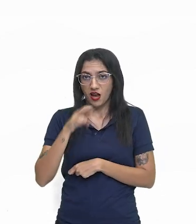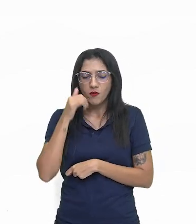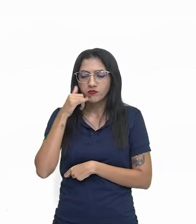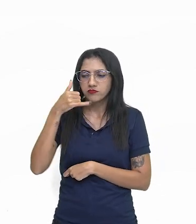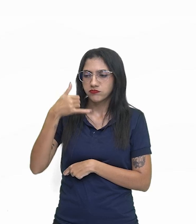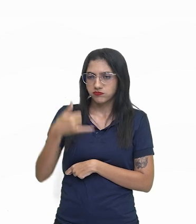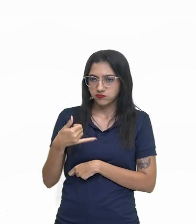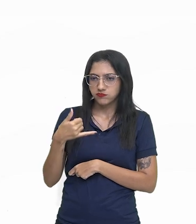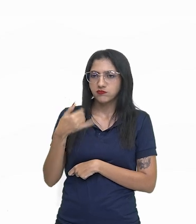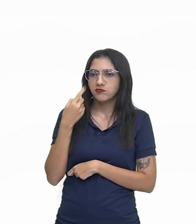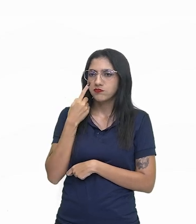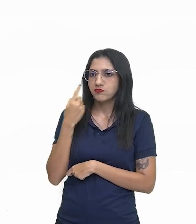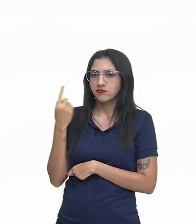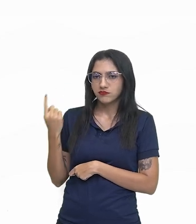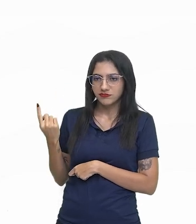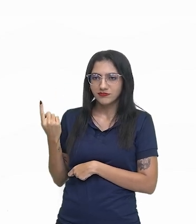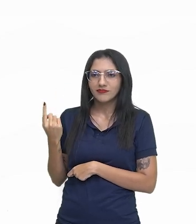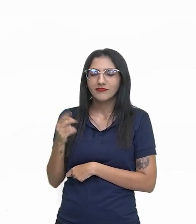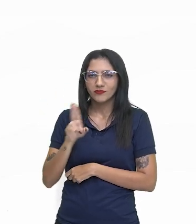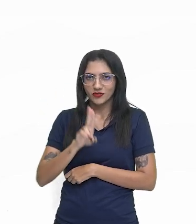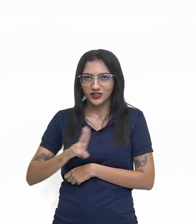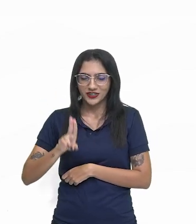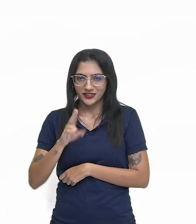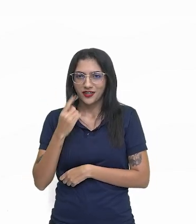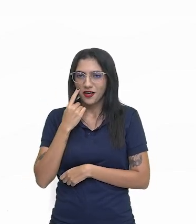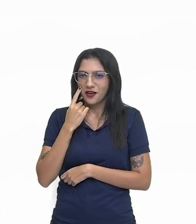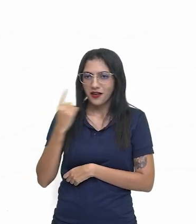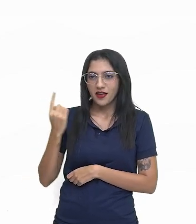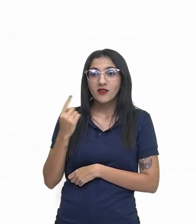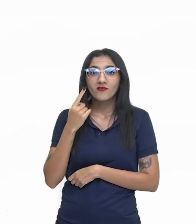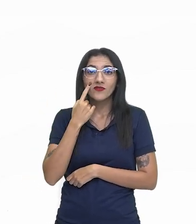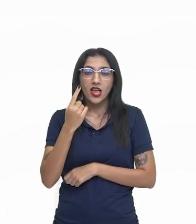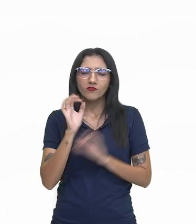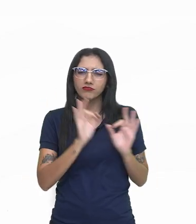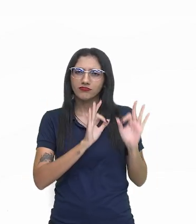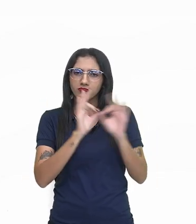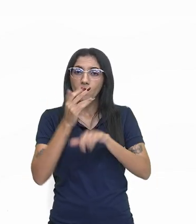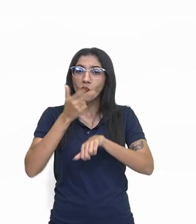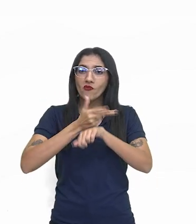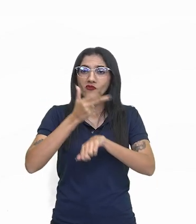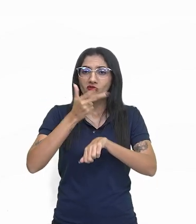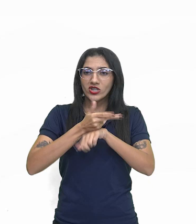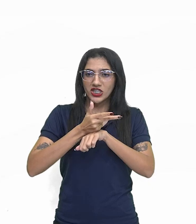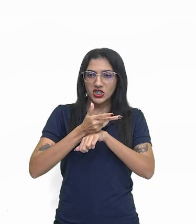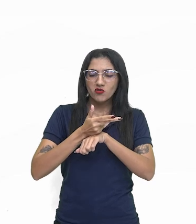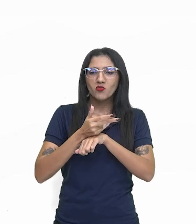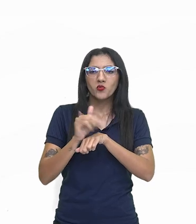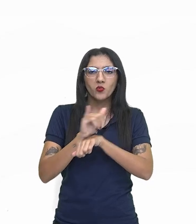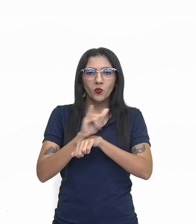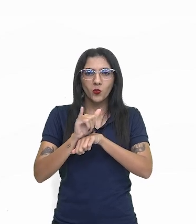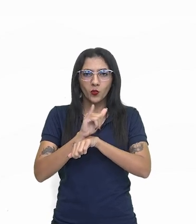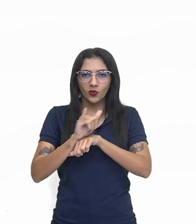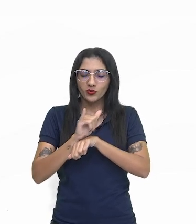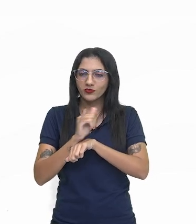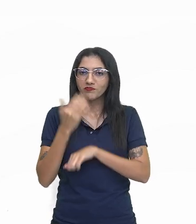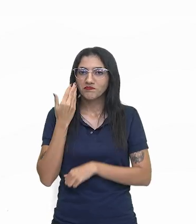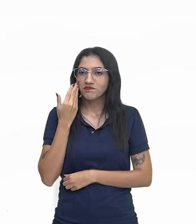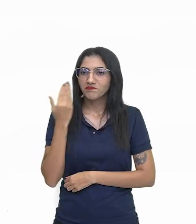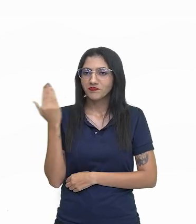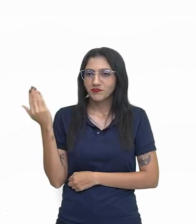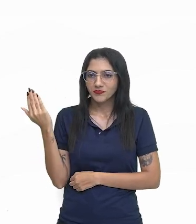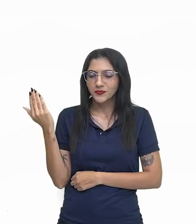podem acessar por meio desse QR Code e ver um vídeo do canal do YouTube